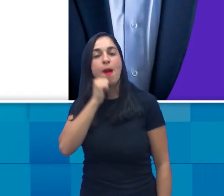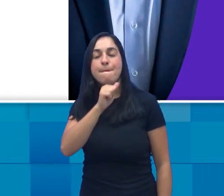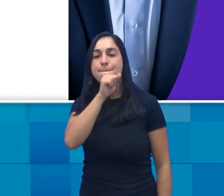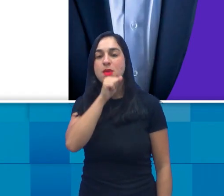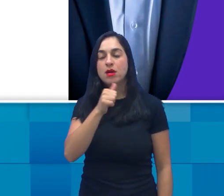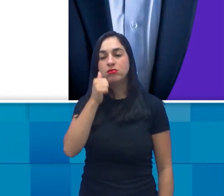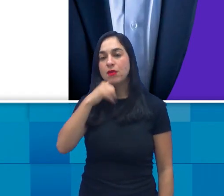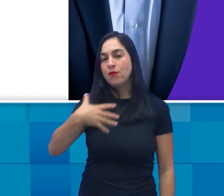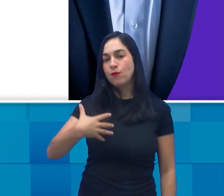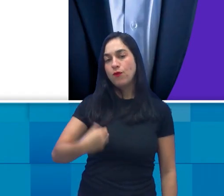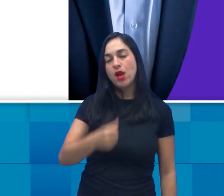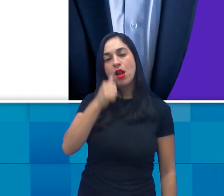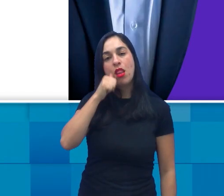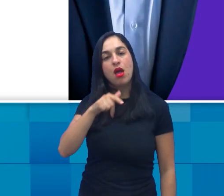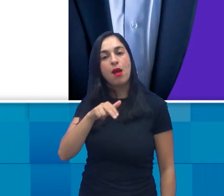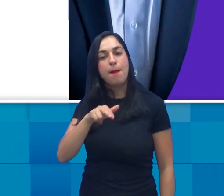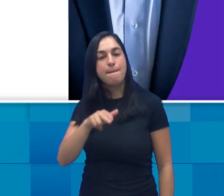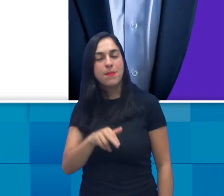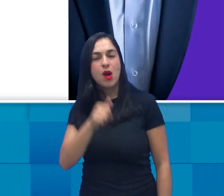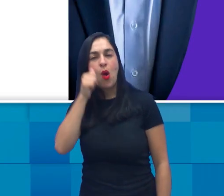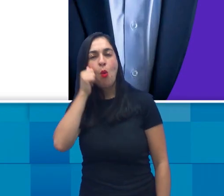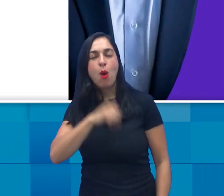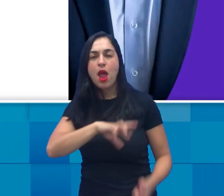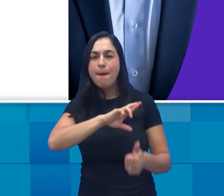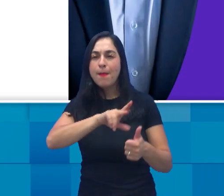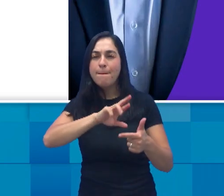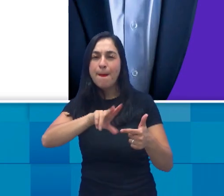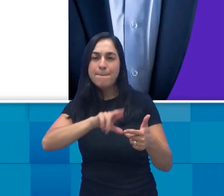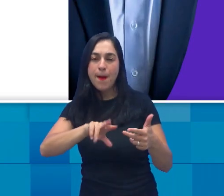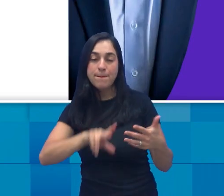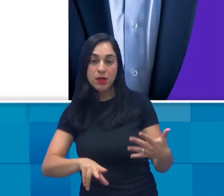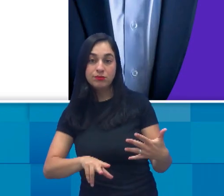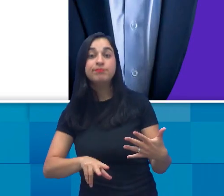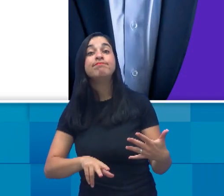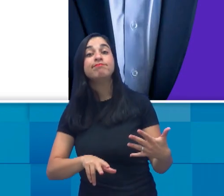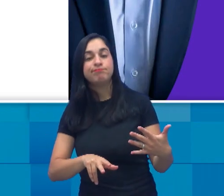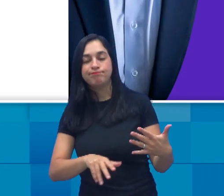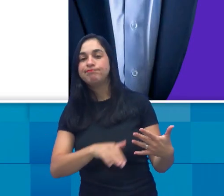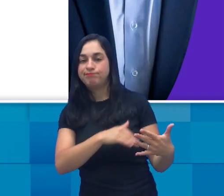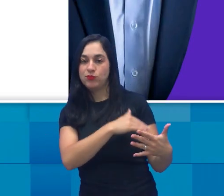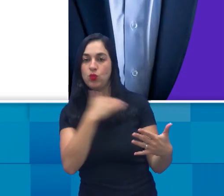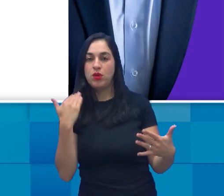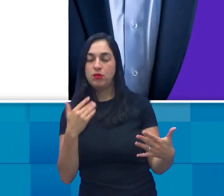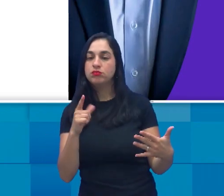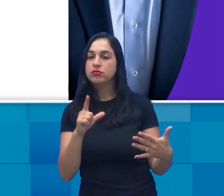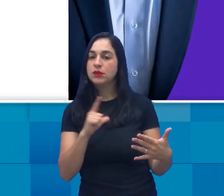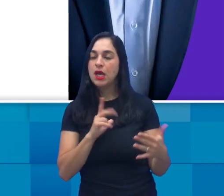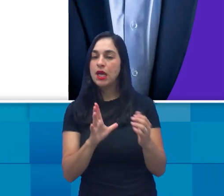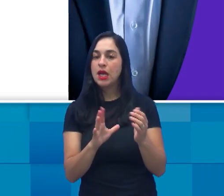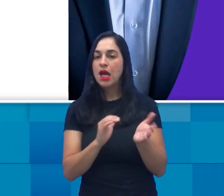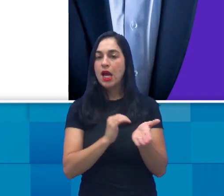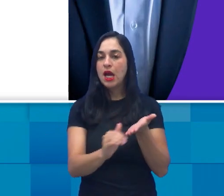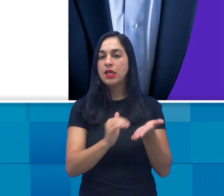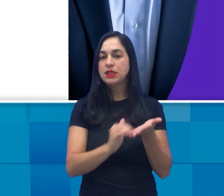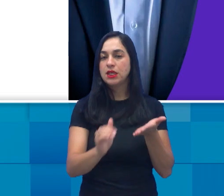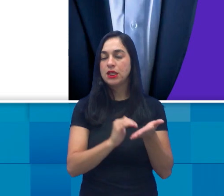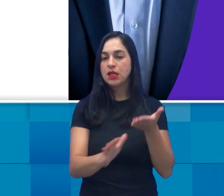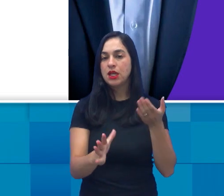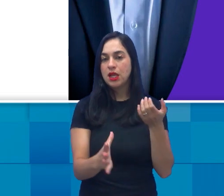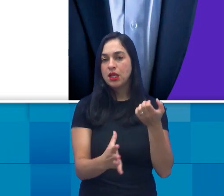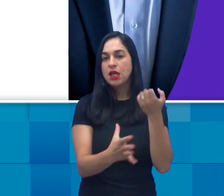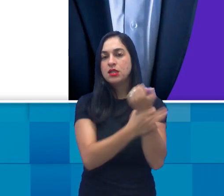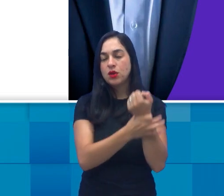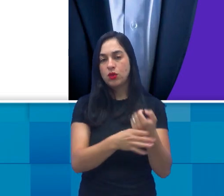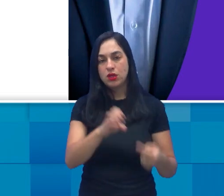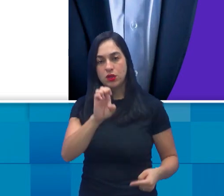assassinadas por serem mulheres. Os dados são da Secretaria da Segurança Pública do Estado de São